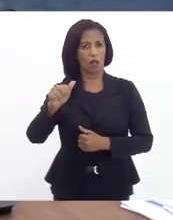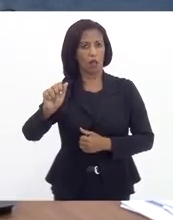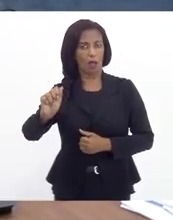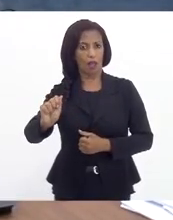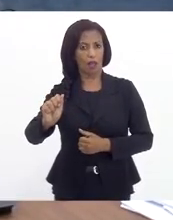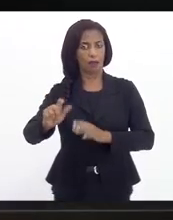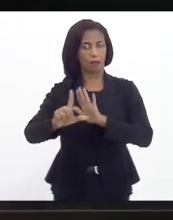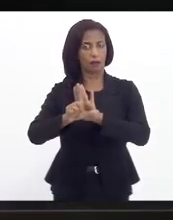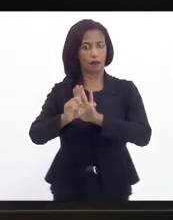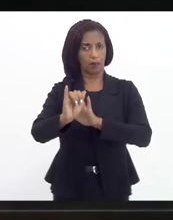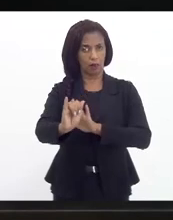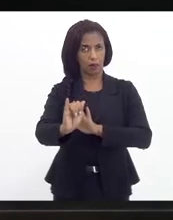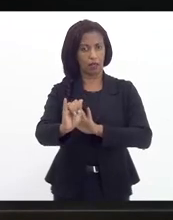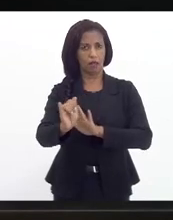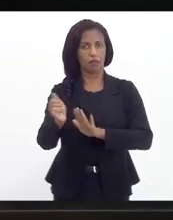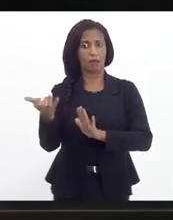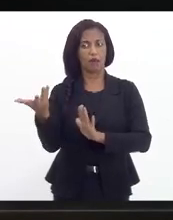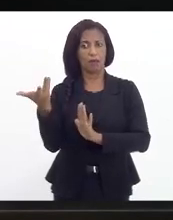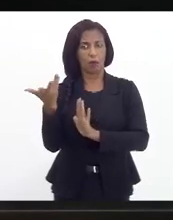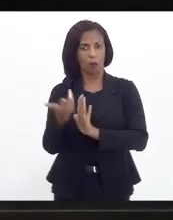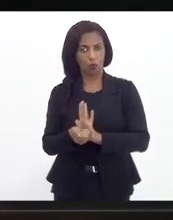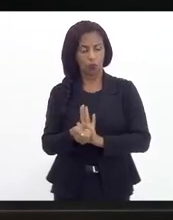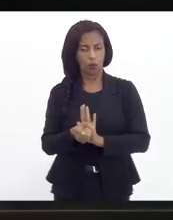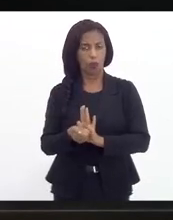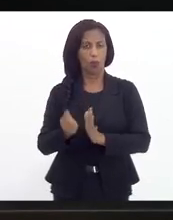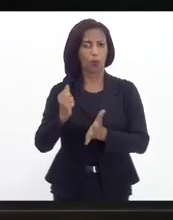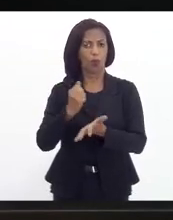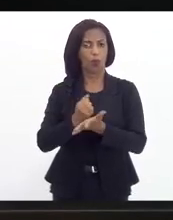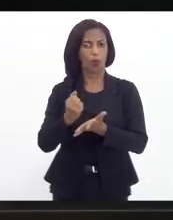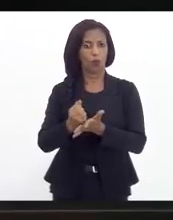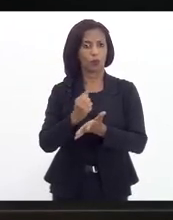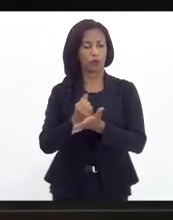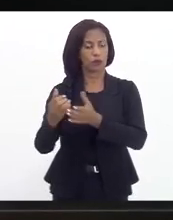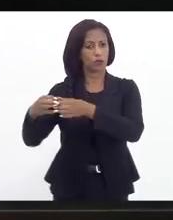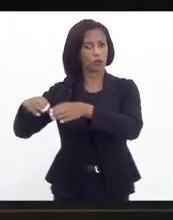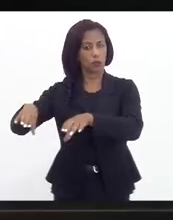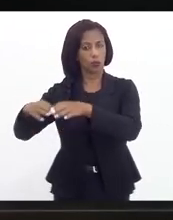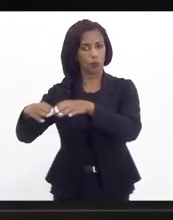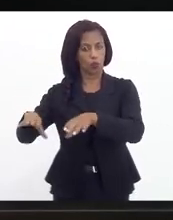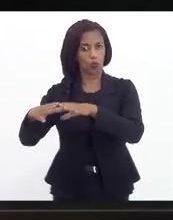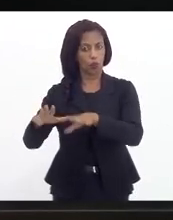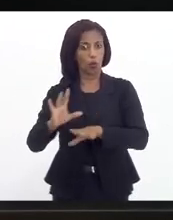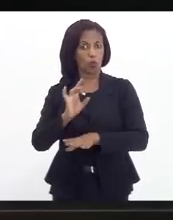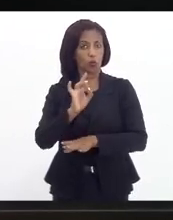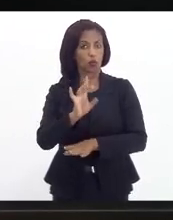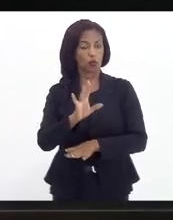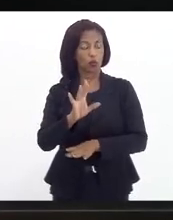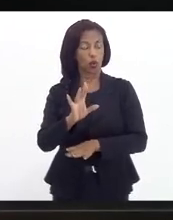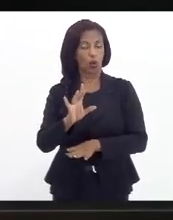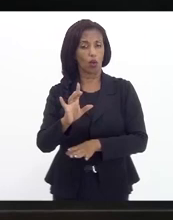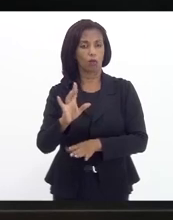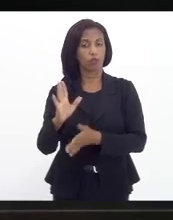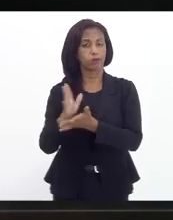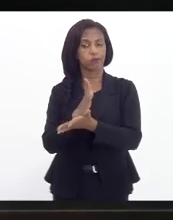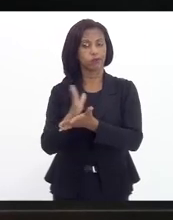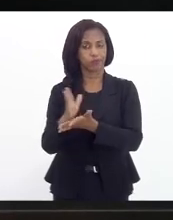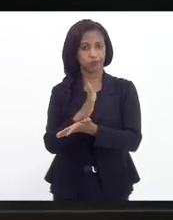presente lei, ficam vedadas as admissões ou contratação de pessoal e a realização de concursos públicos, ressalvadas as seguintes hipóteses.